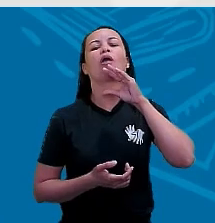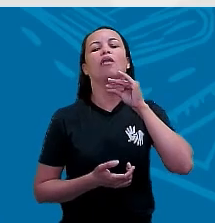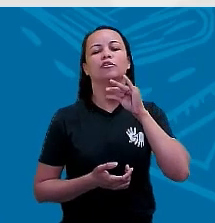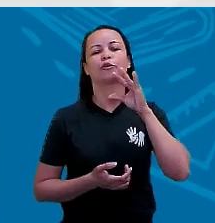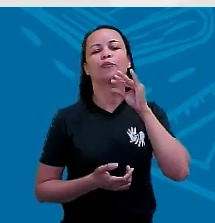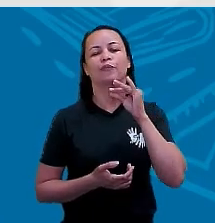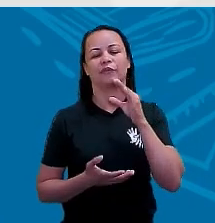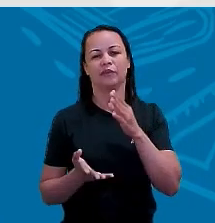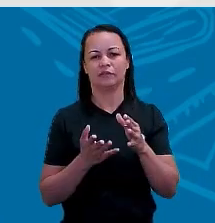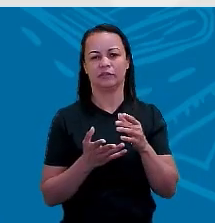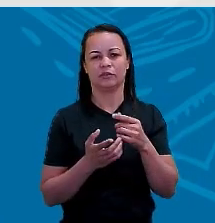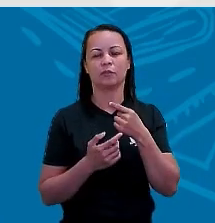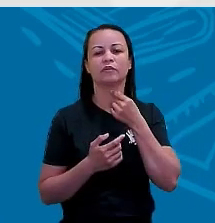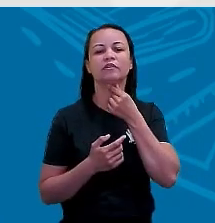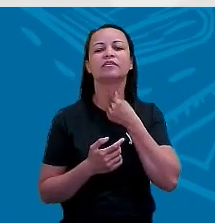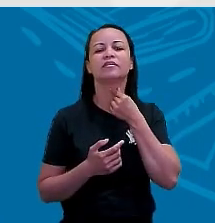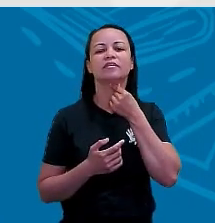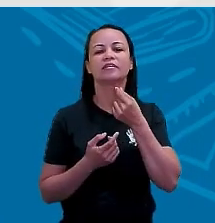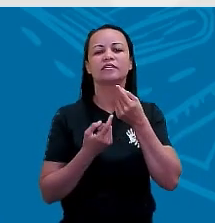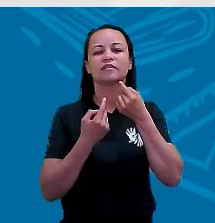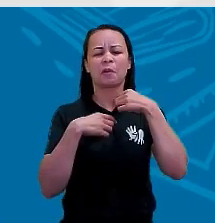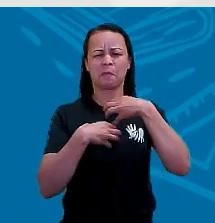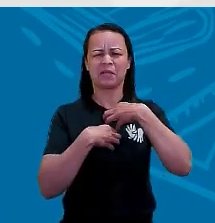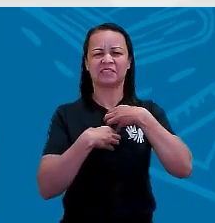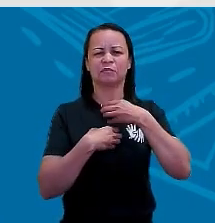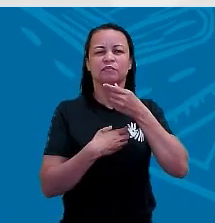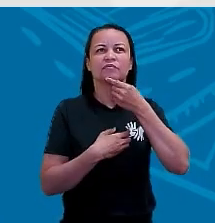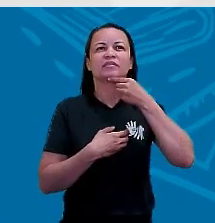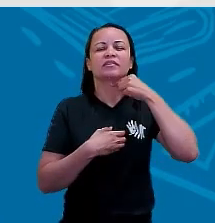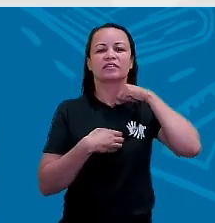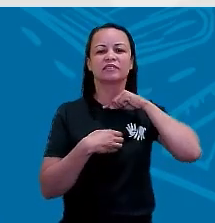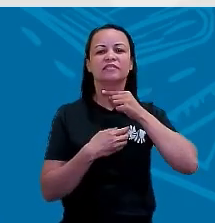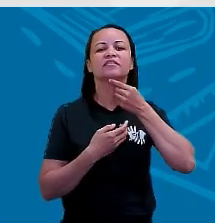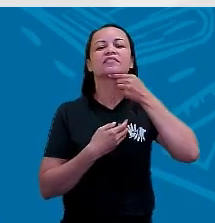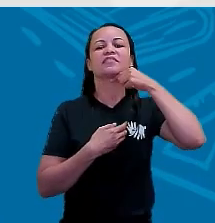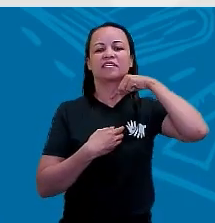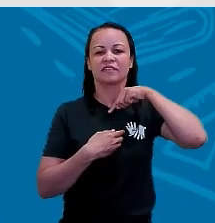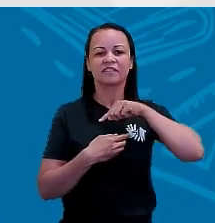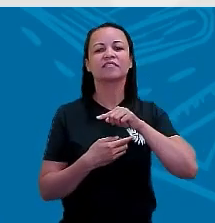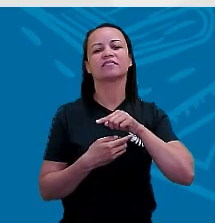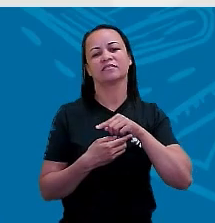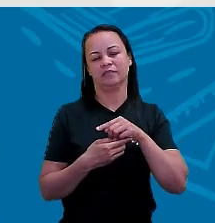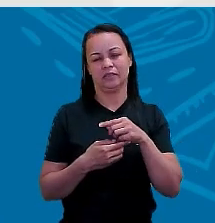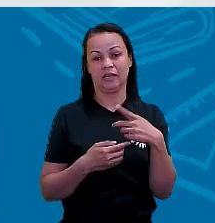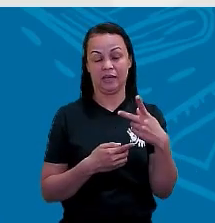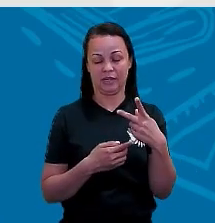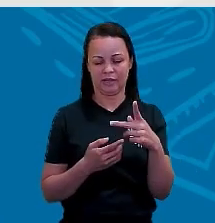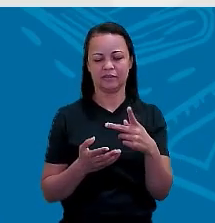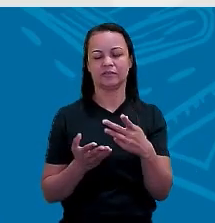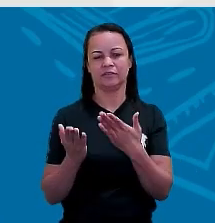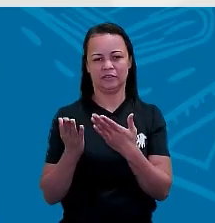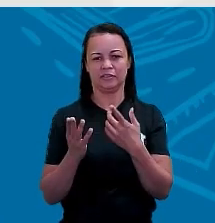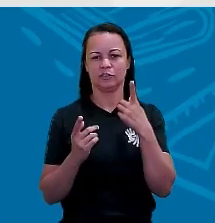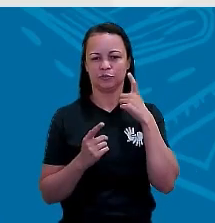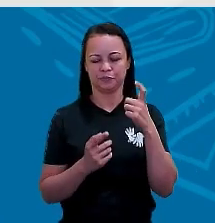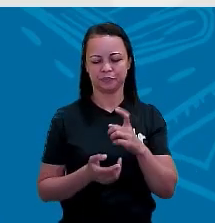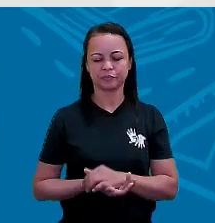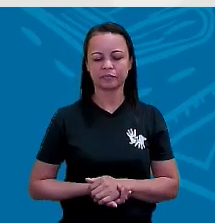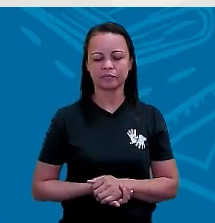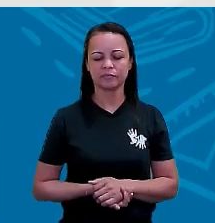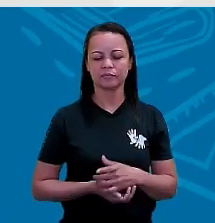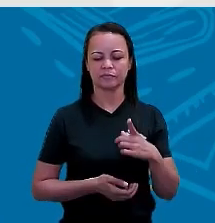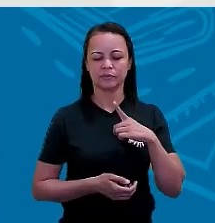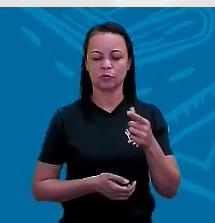coisa, vocês não percebem que fica glu, glu. Esse som, é essa onomatopeia. Temos